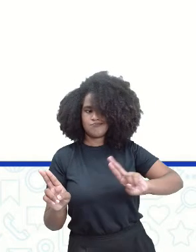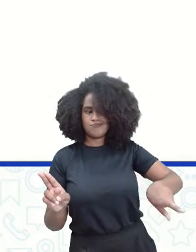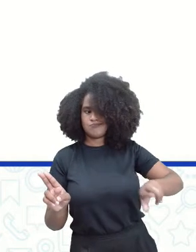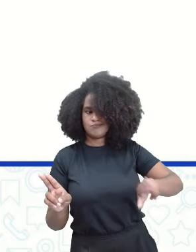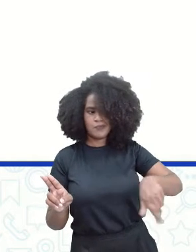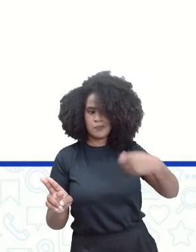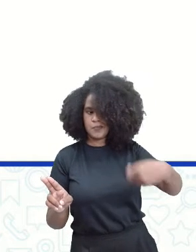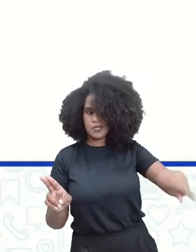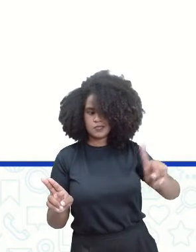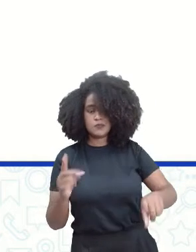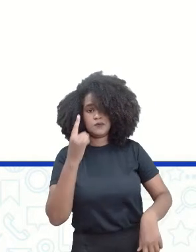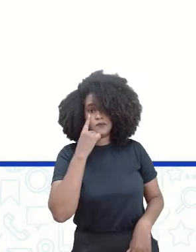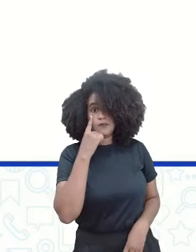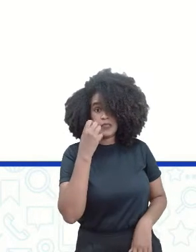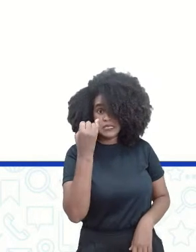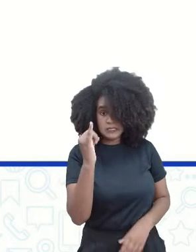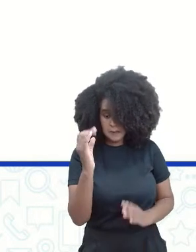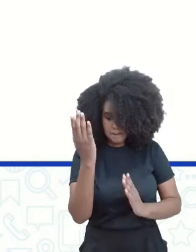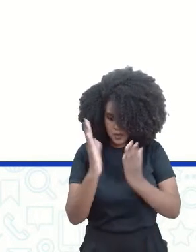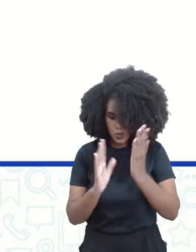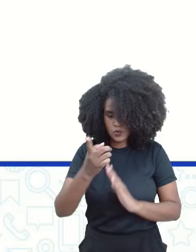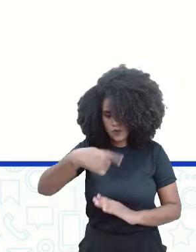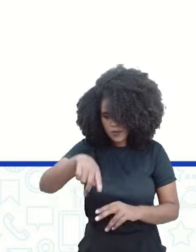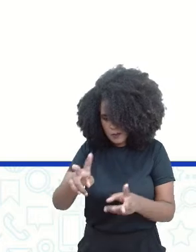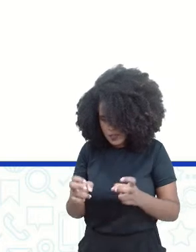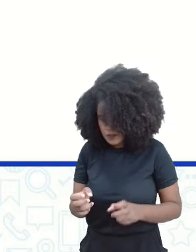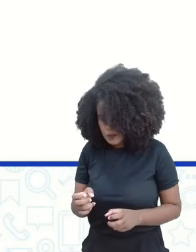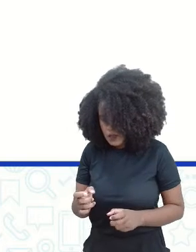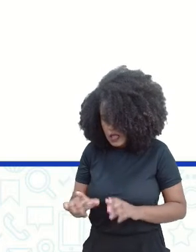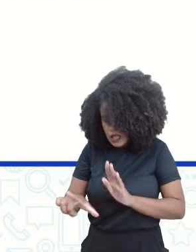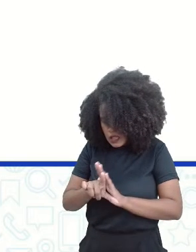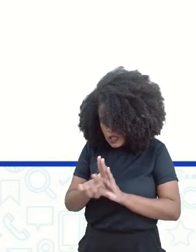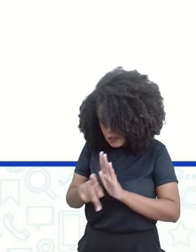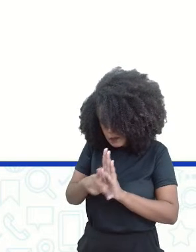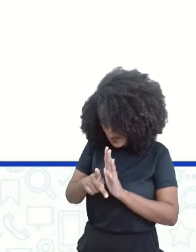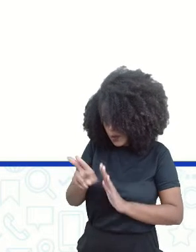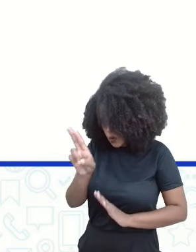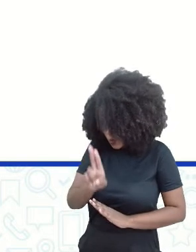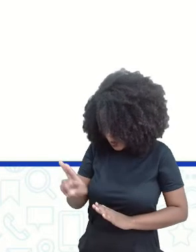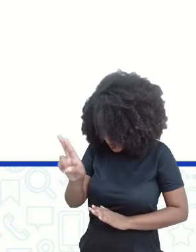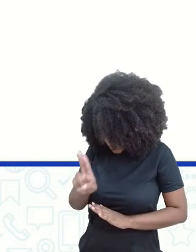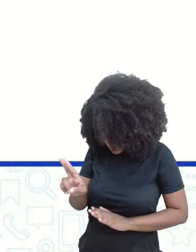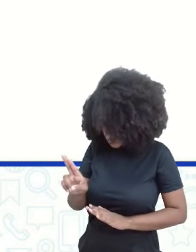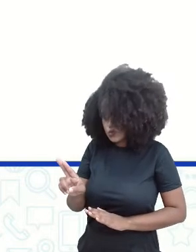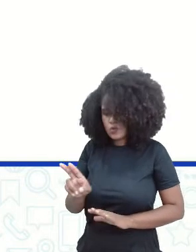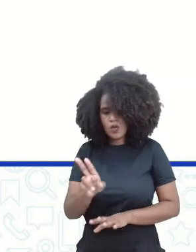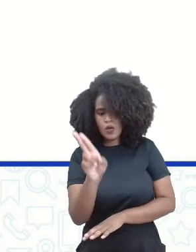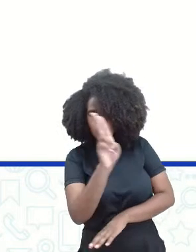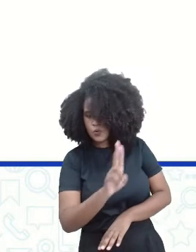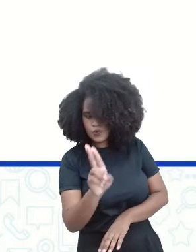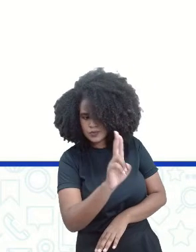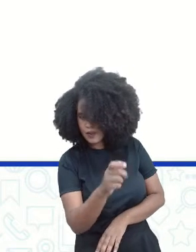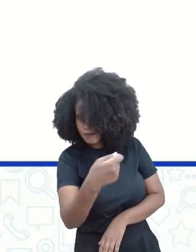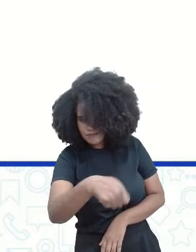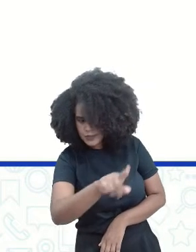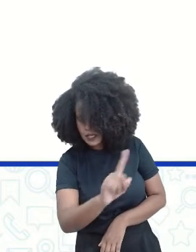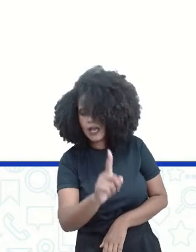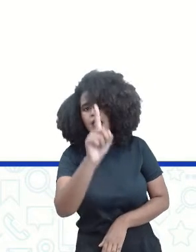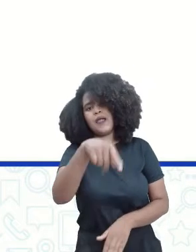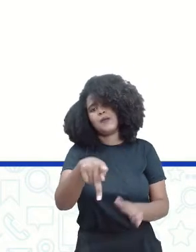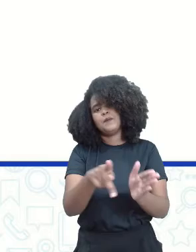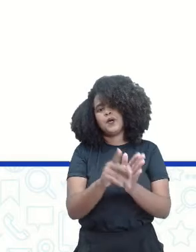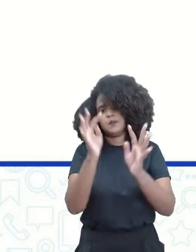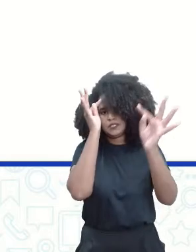biologia ouvirem falar da lei do uso e desuso, associem logo a Lamarck. Então Lamarck defendeu isso